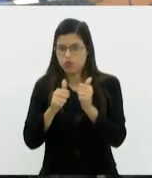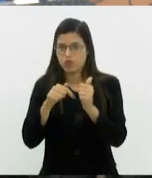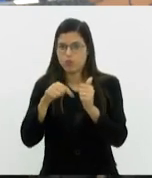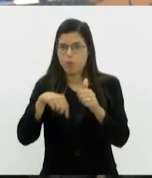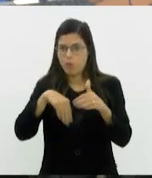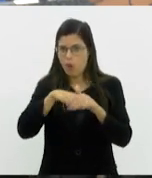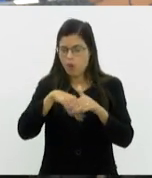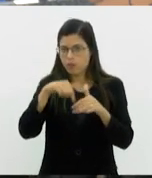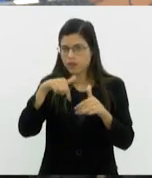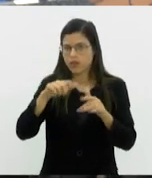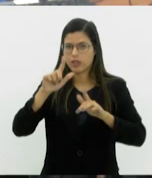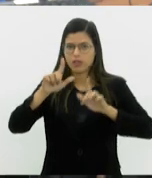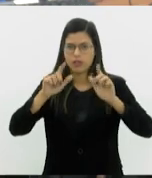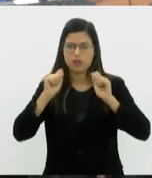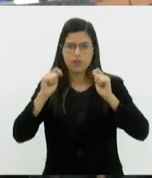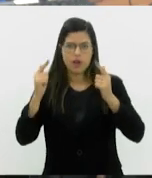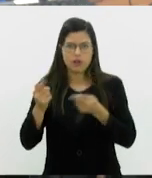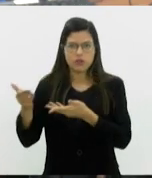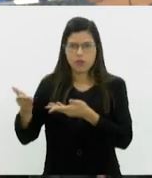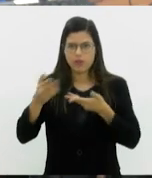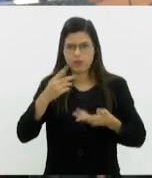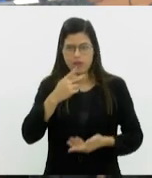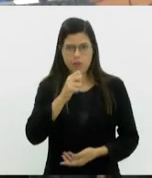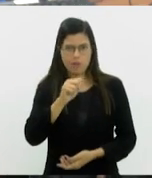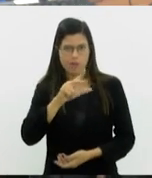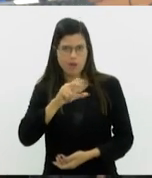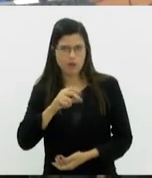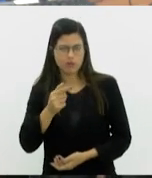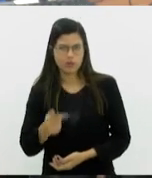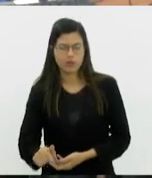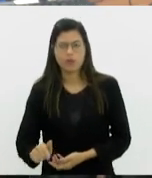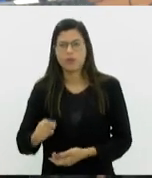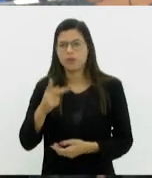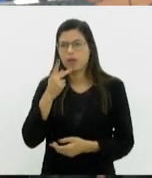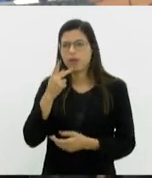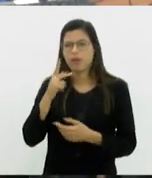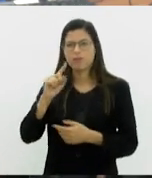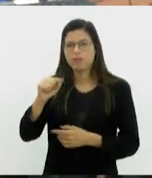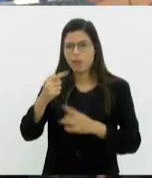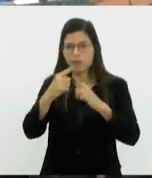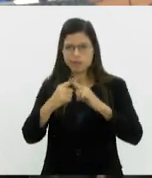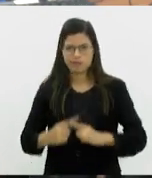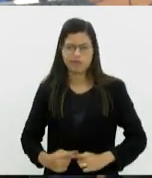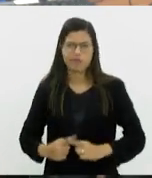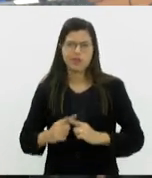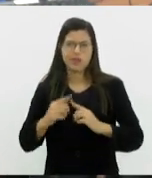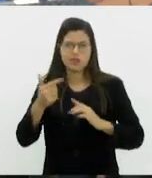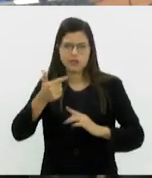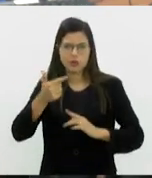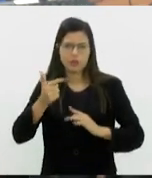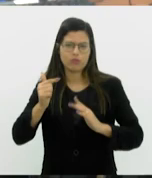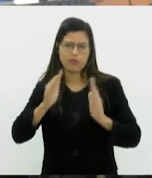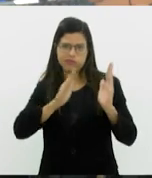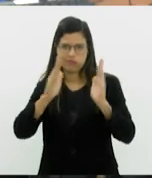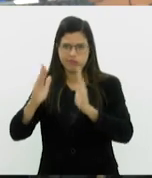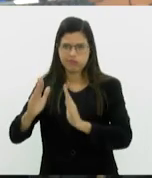Vou chamar novamente o repórter Paulo Vitor para falar sobre a próxima rodada da segunda divisão do Campeonato